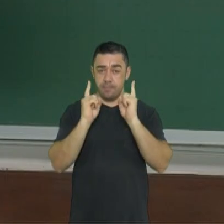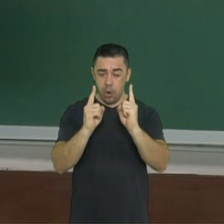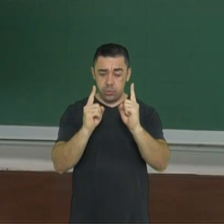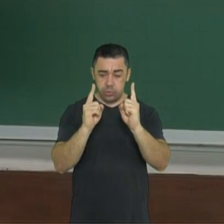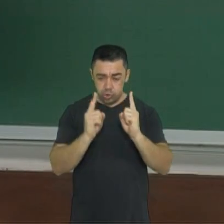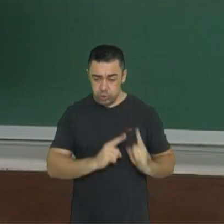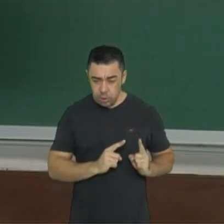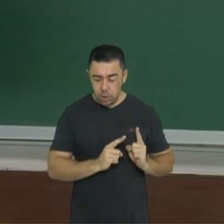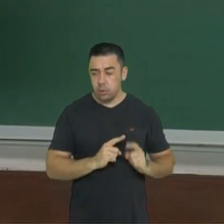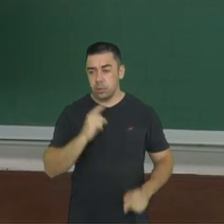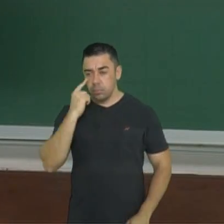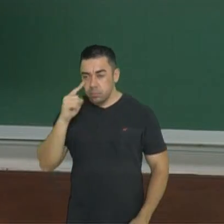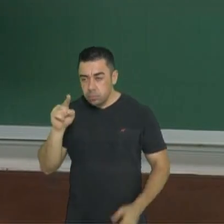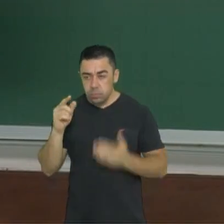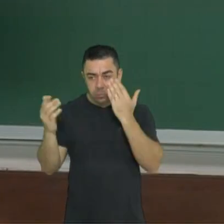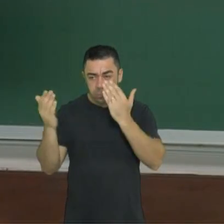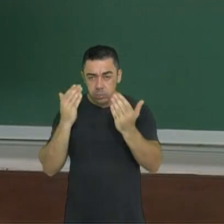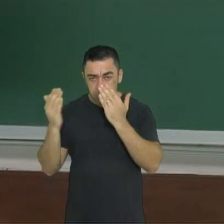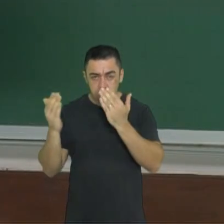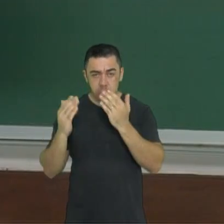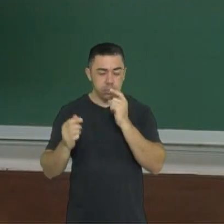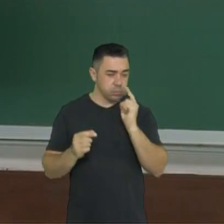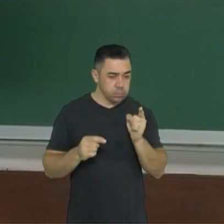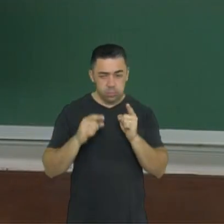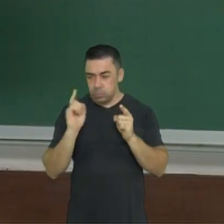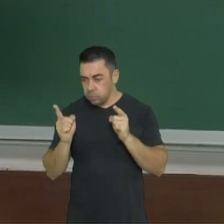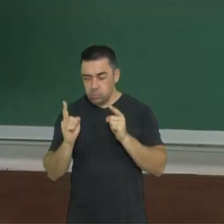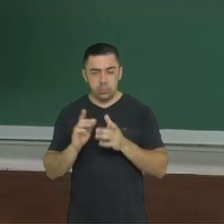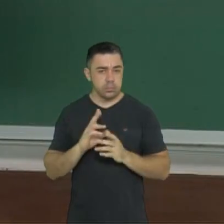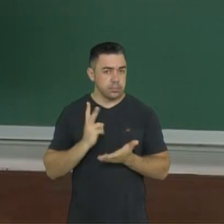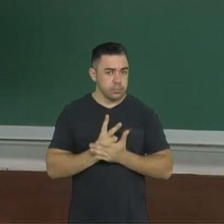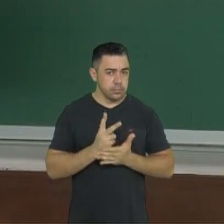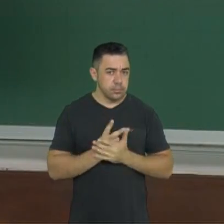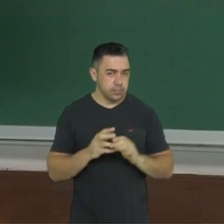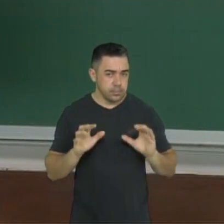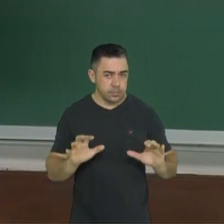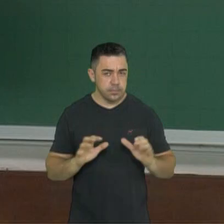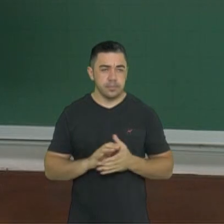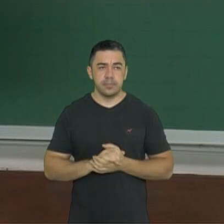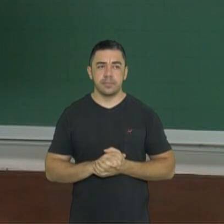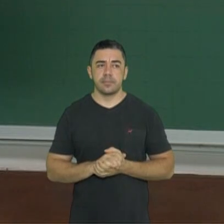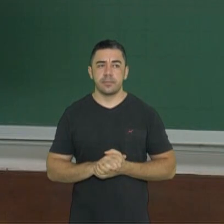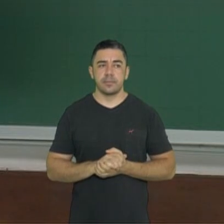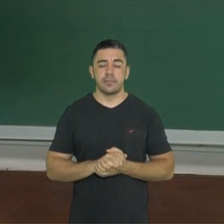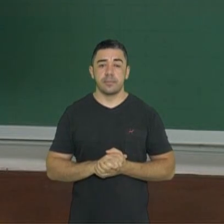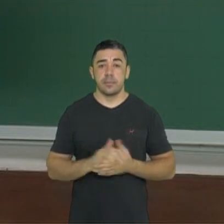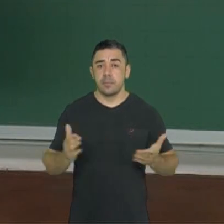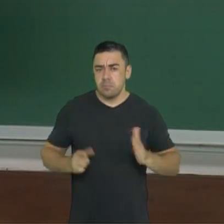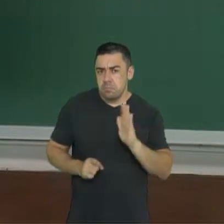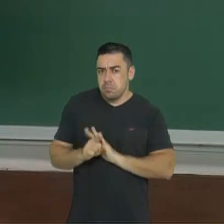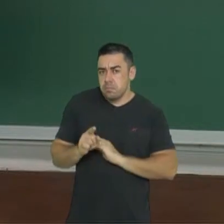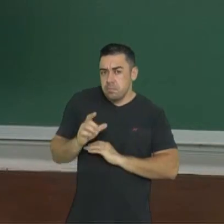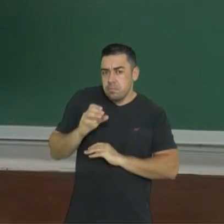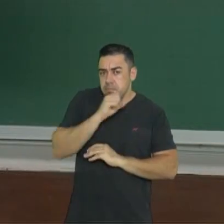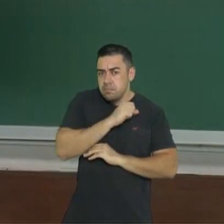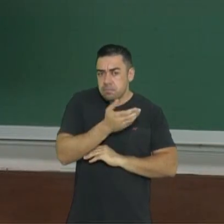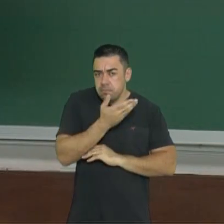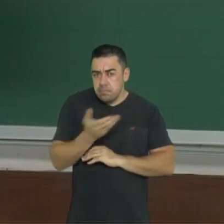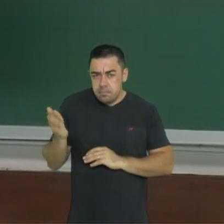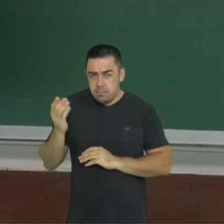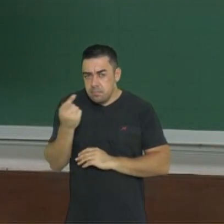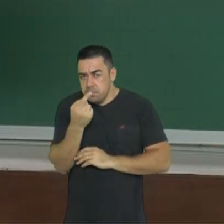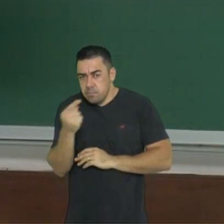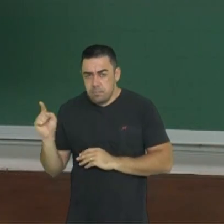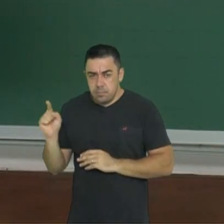modo lhe compara a gente sempre comprar o lado esquerdo ou lado direito tá bom quis aqui bem